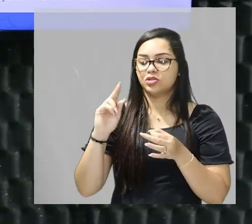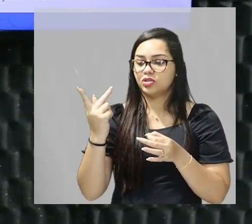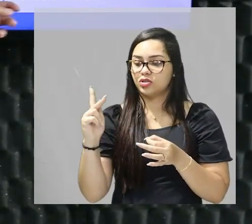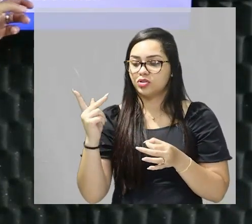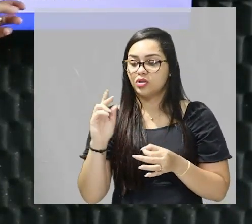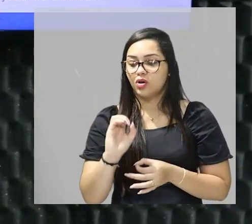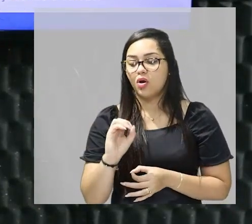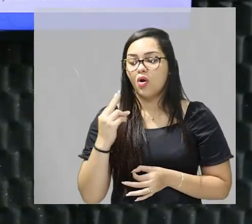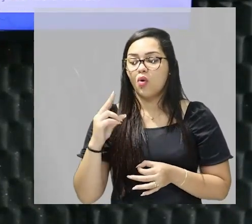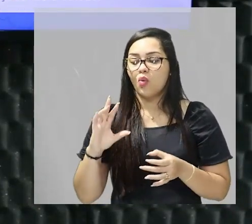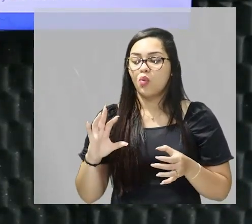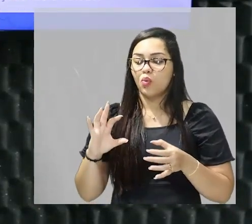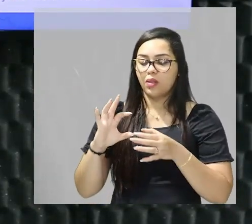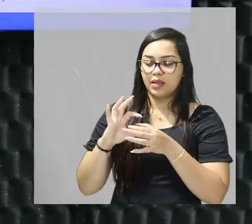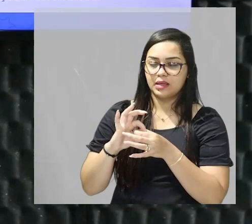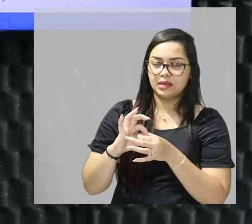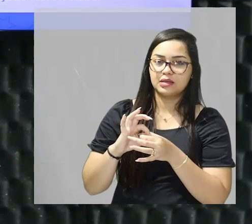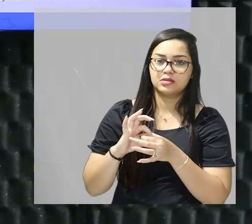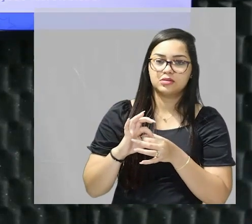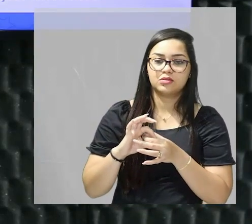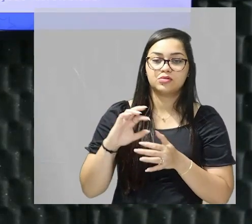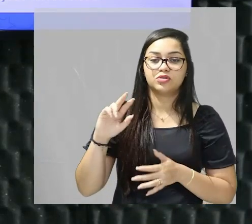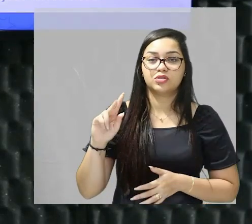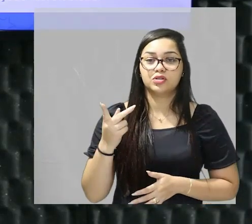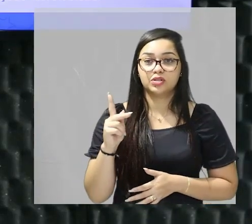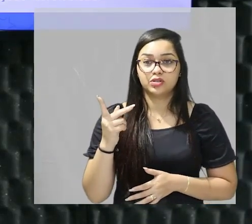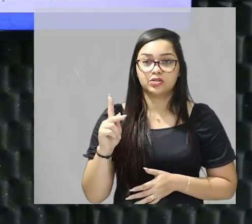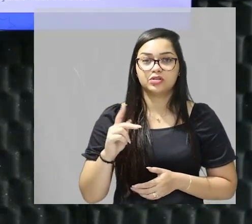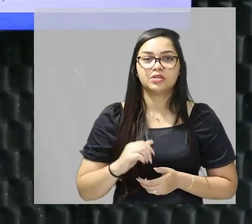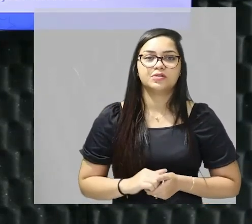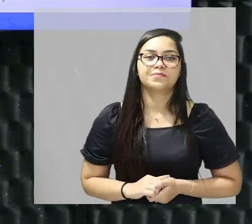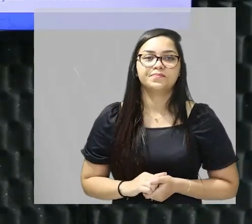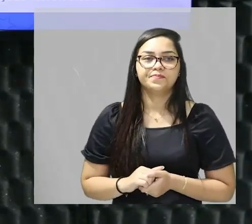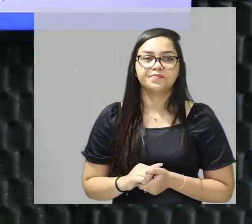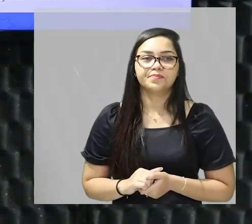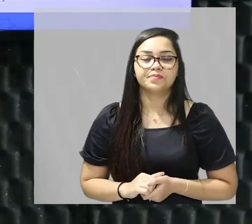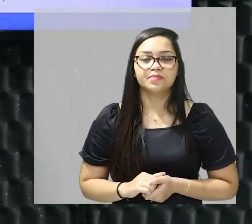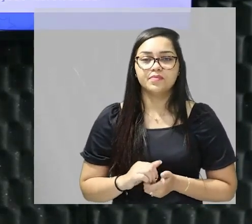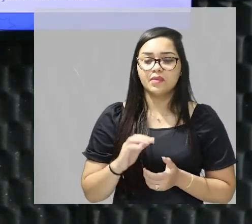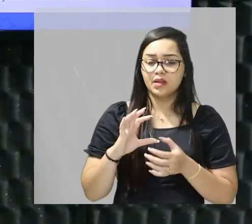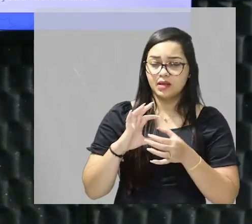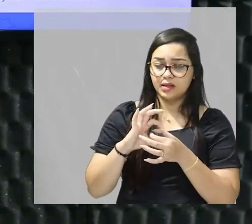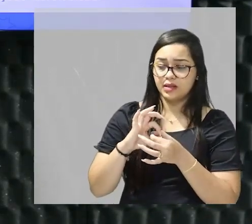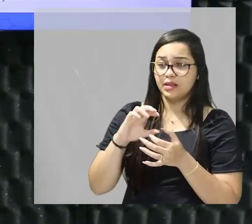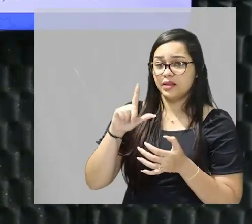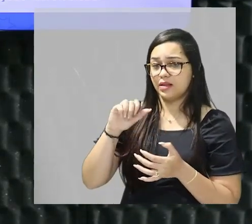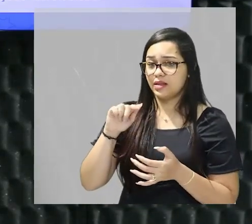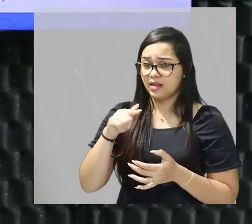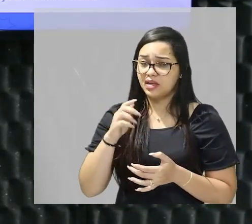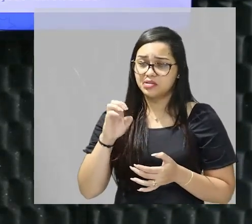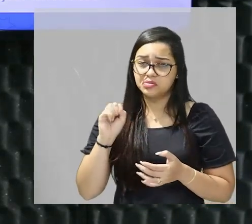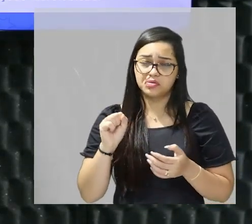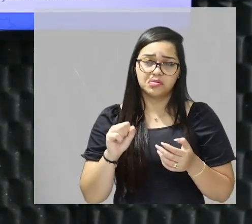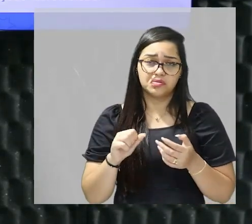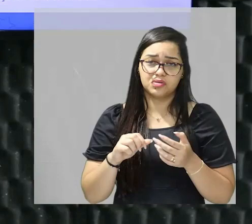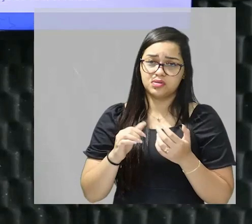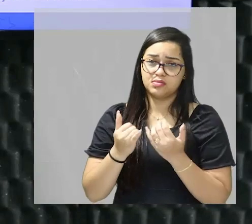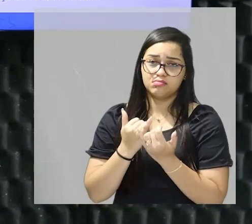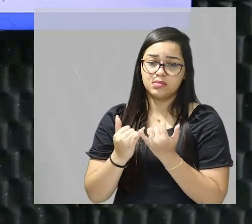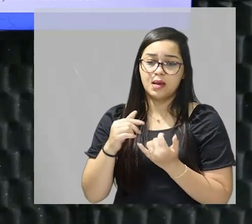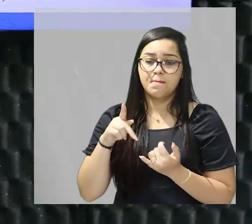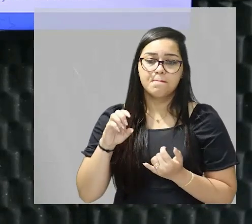ligações de hidrogênio, certo? Ligações, pontes de hidrogênio são